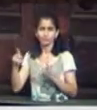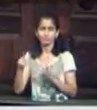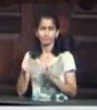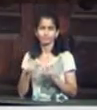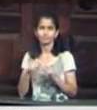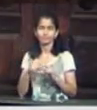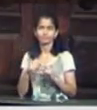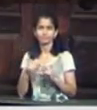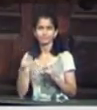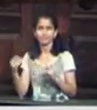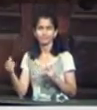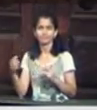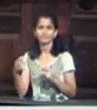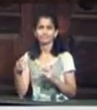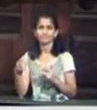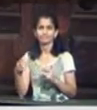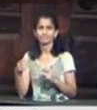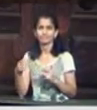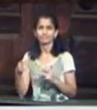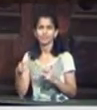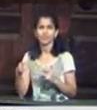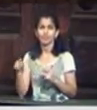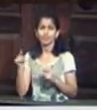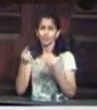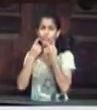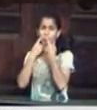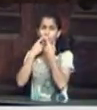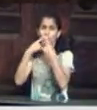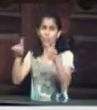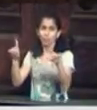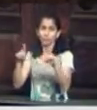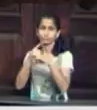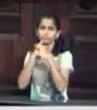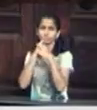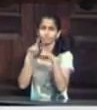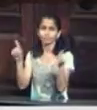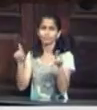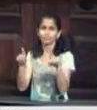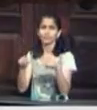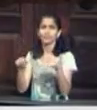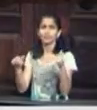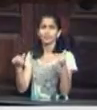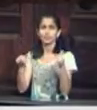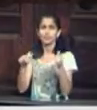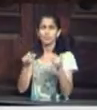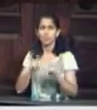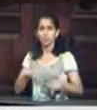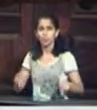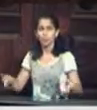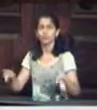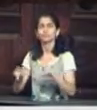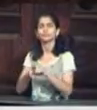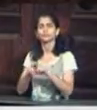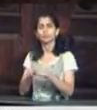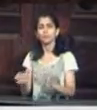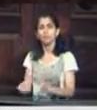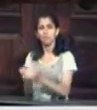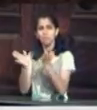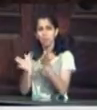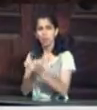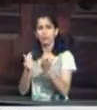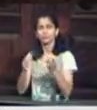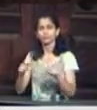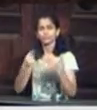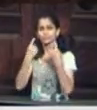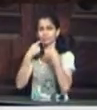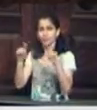seu caráter antipovo, o seu caráter antitrabalhador, antipobre.